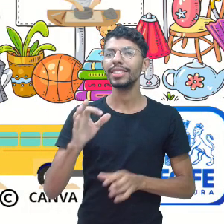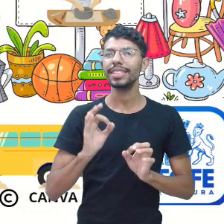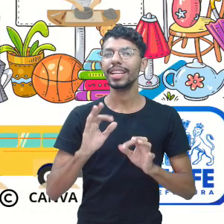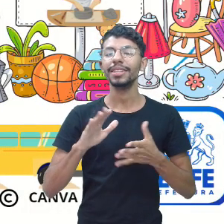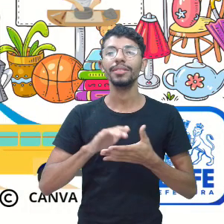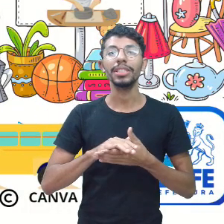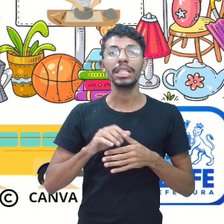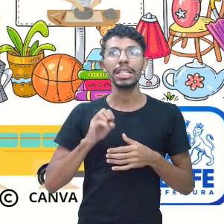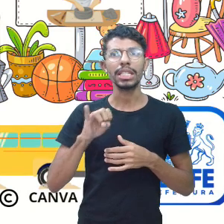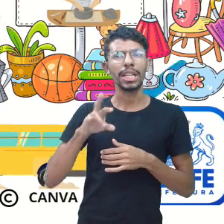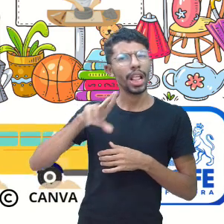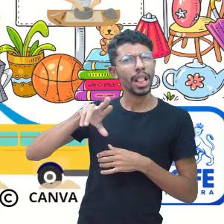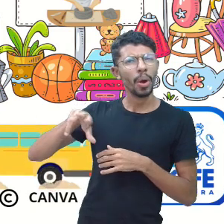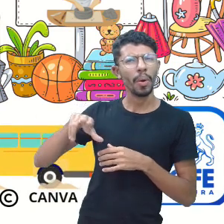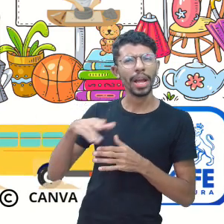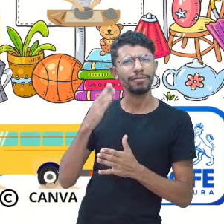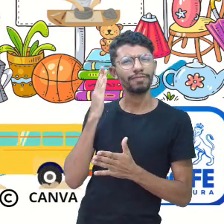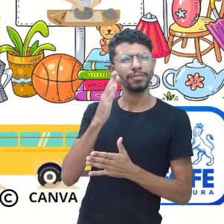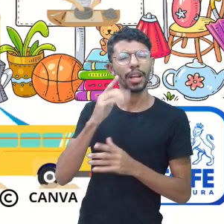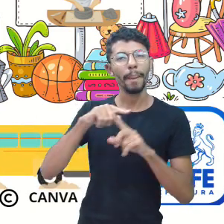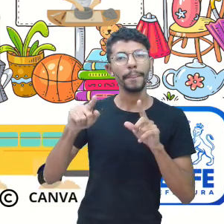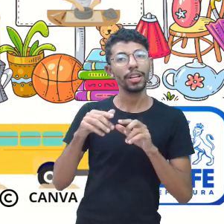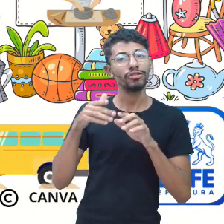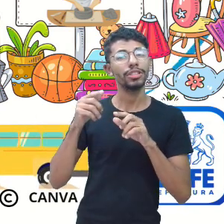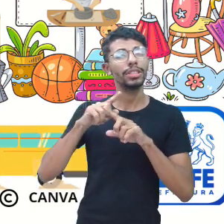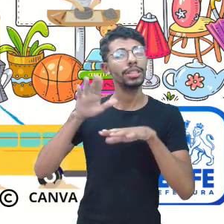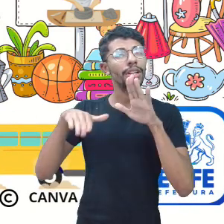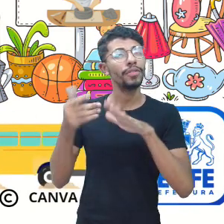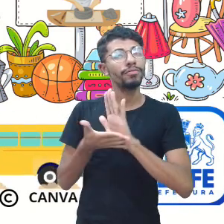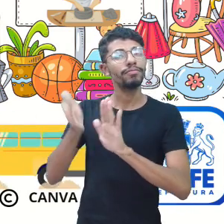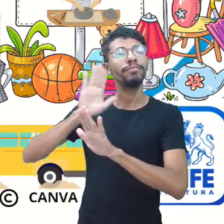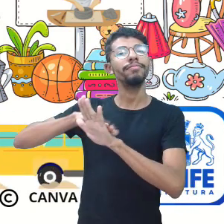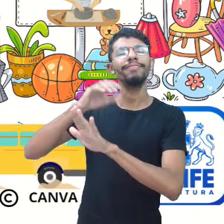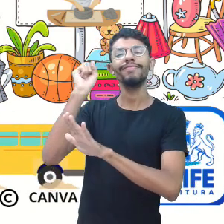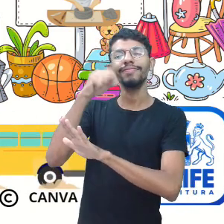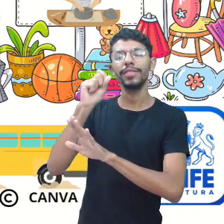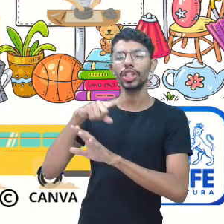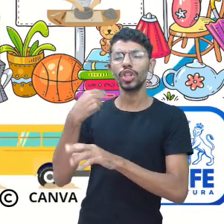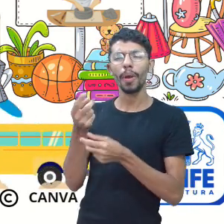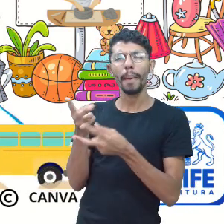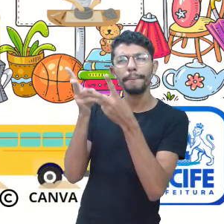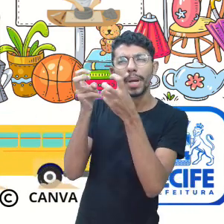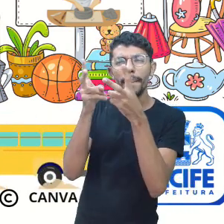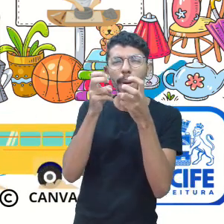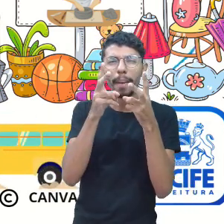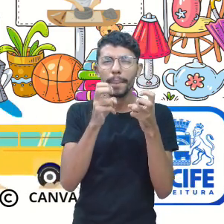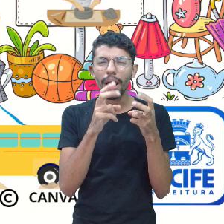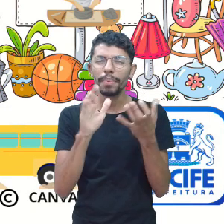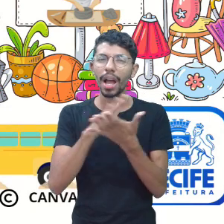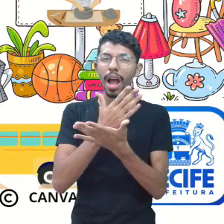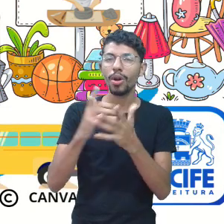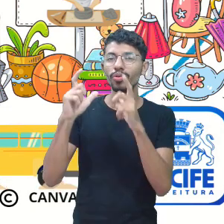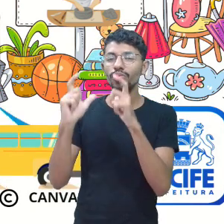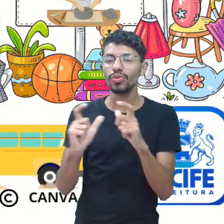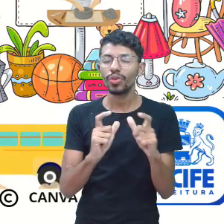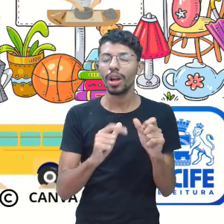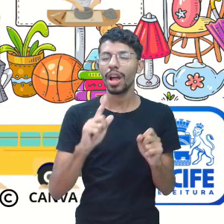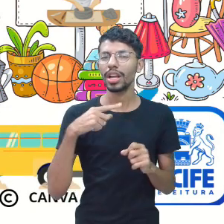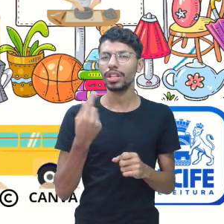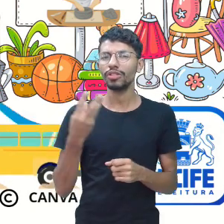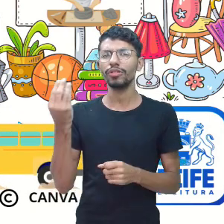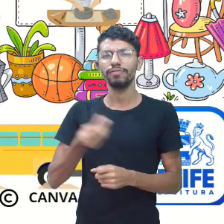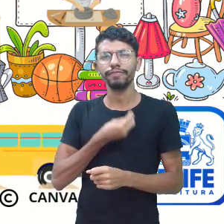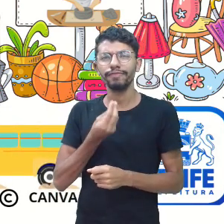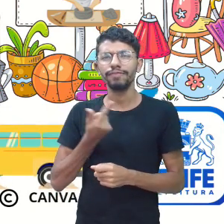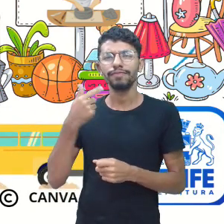nosso dia a dia diretamente, mas indiretamente, nós observamos, né? Alguns ambientes que nós frequentamos, às vezes,